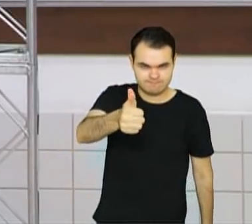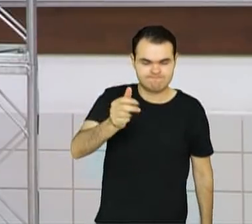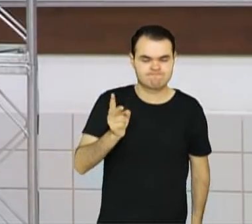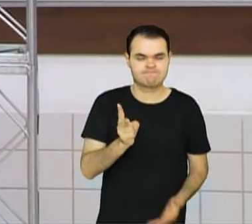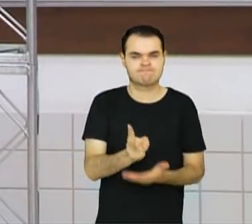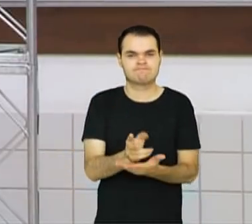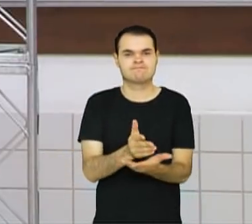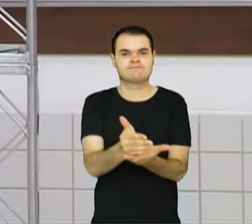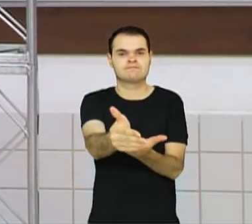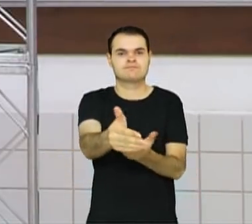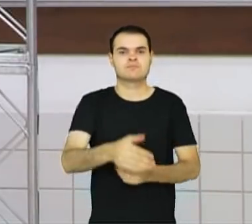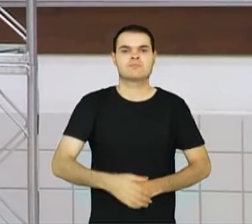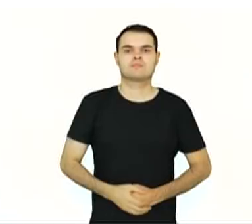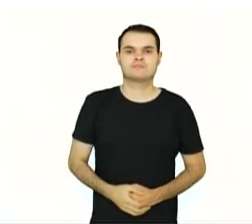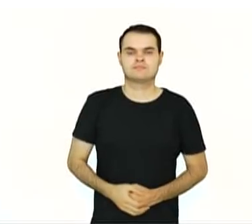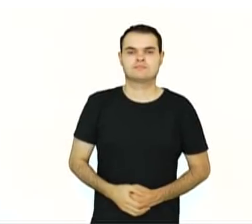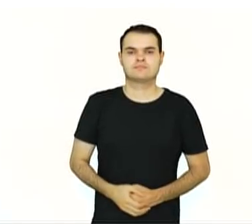começar.